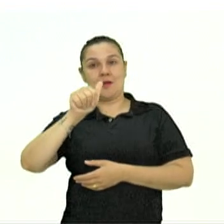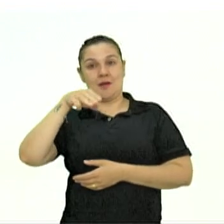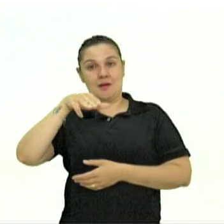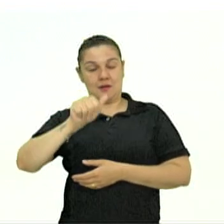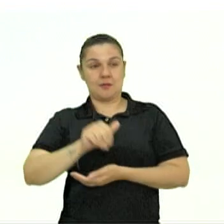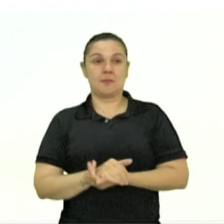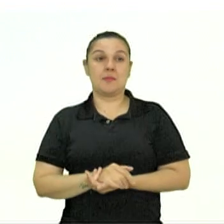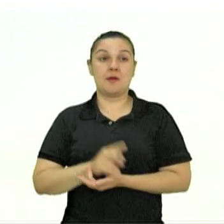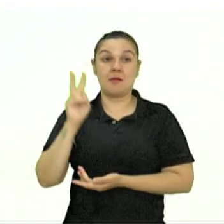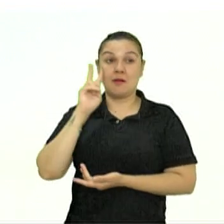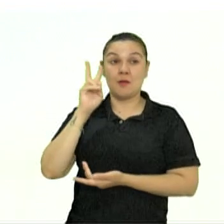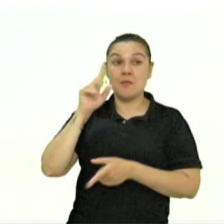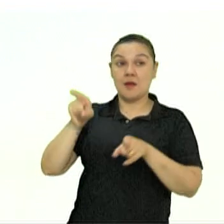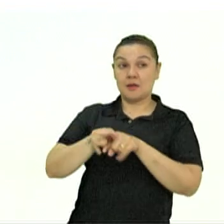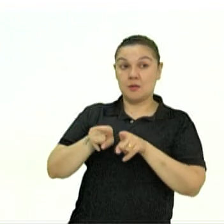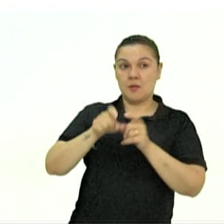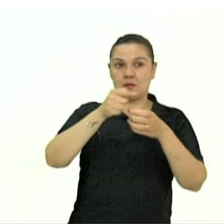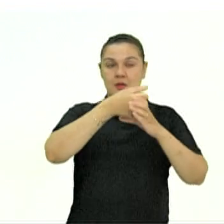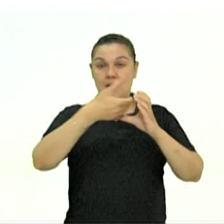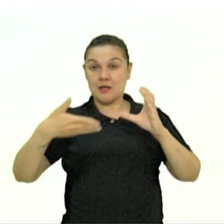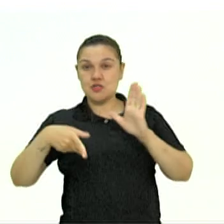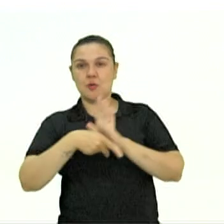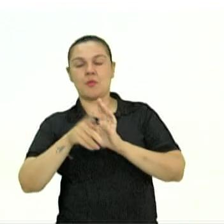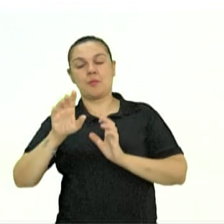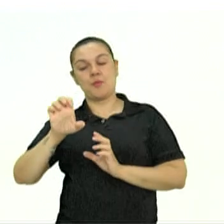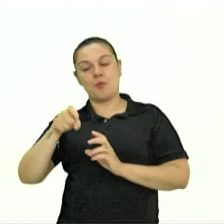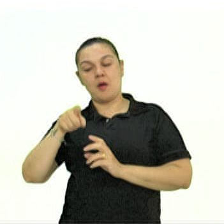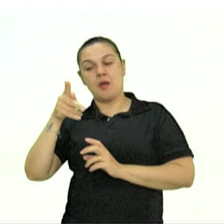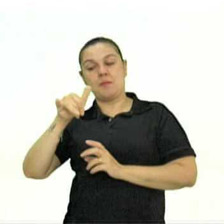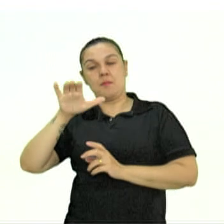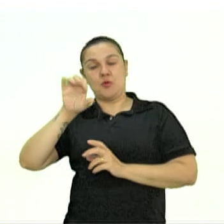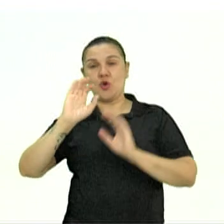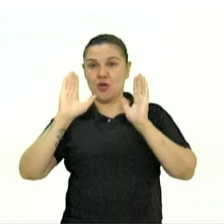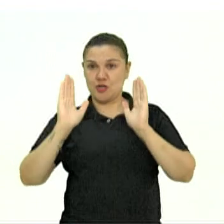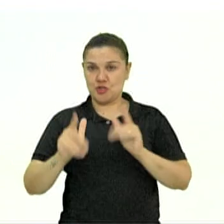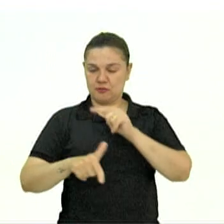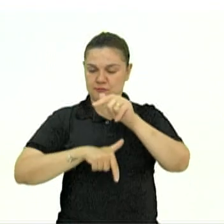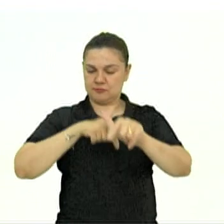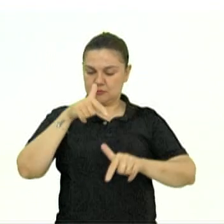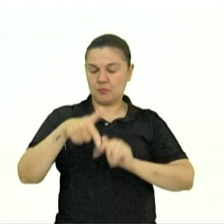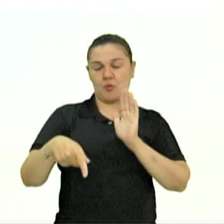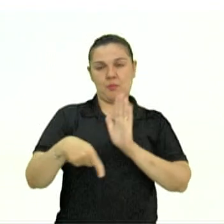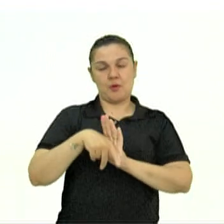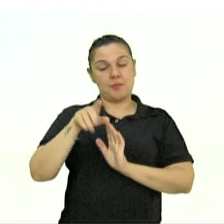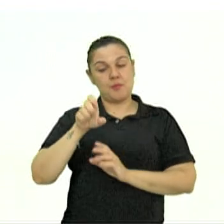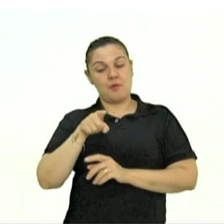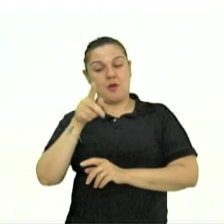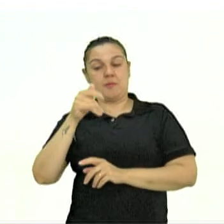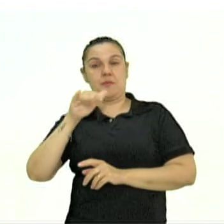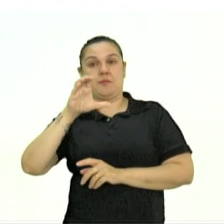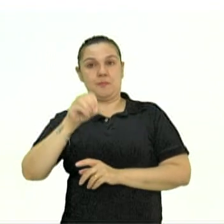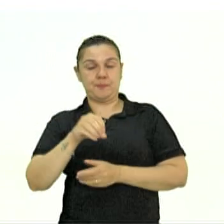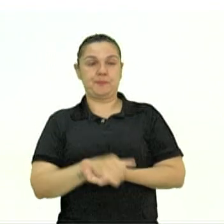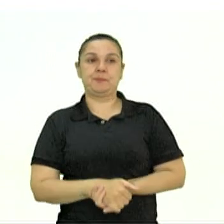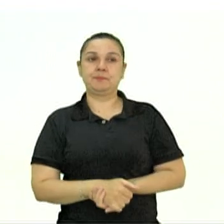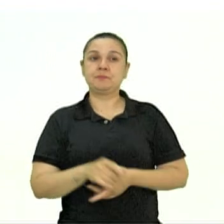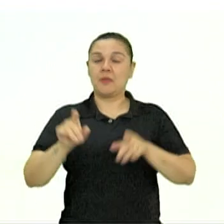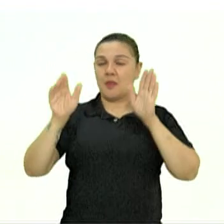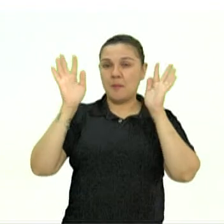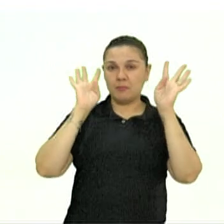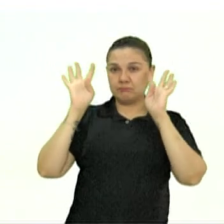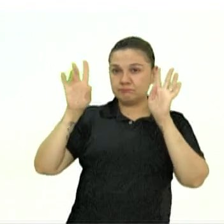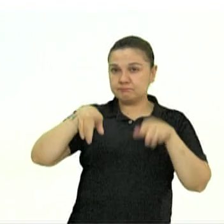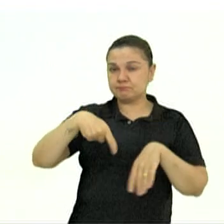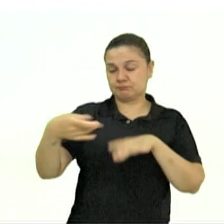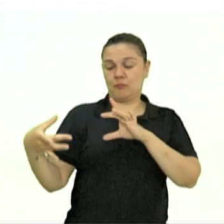ele? Relembrar as características do épico. Olha só, nós já trabalhamos e hoje nós vamos relembrar. Refletir sobre o